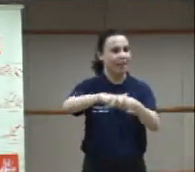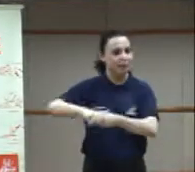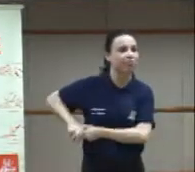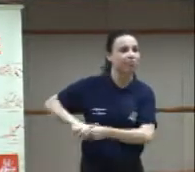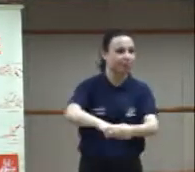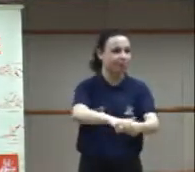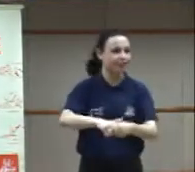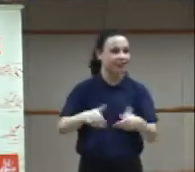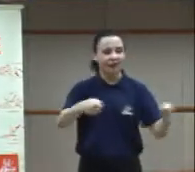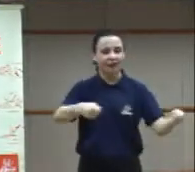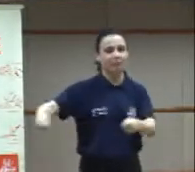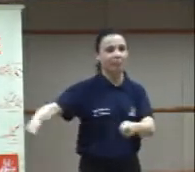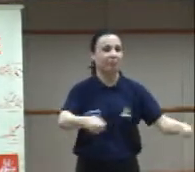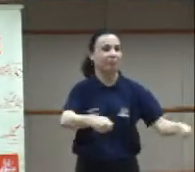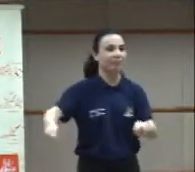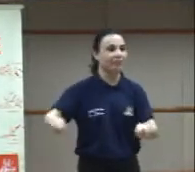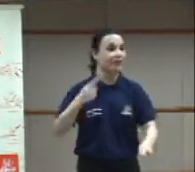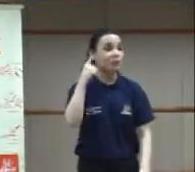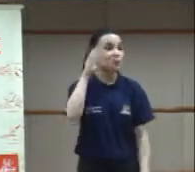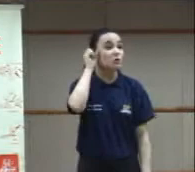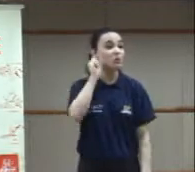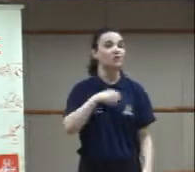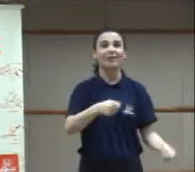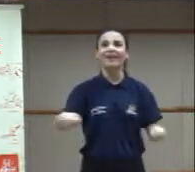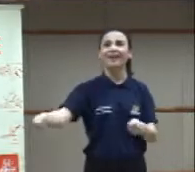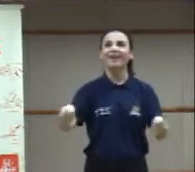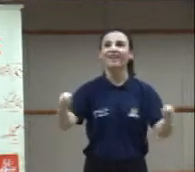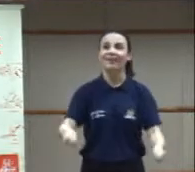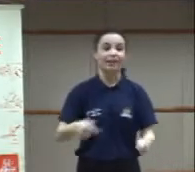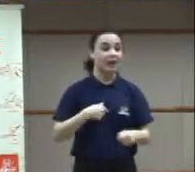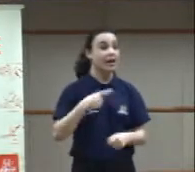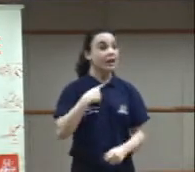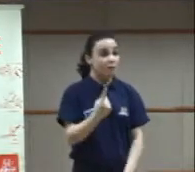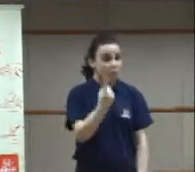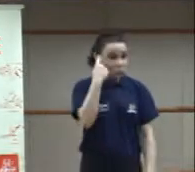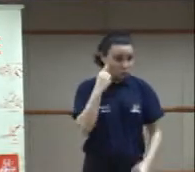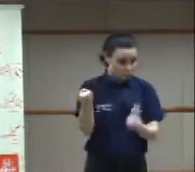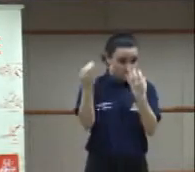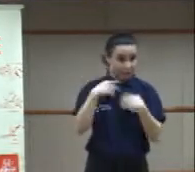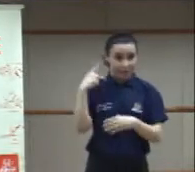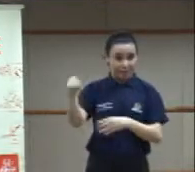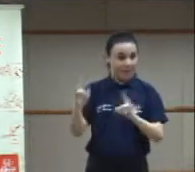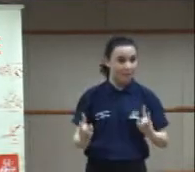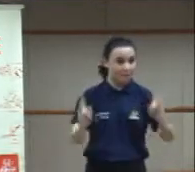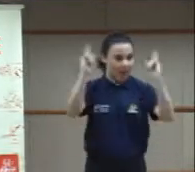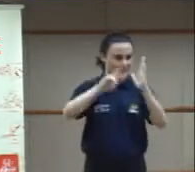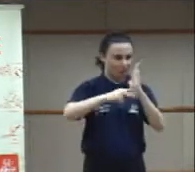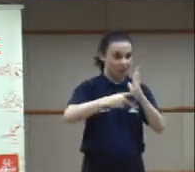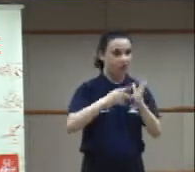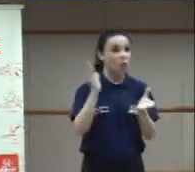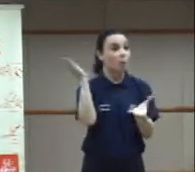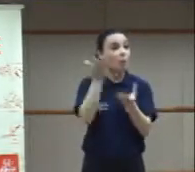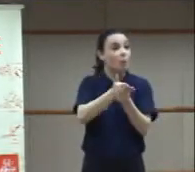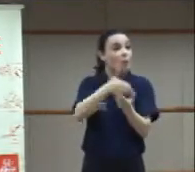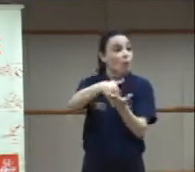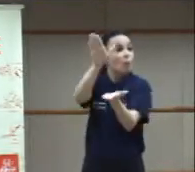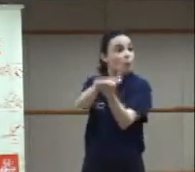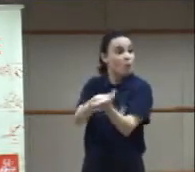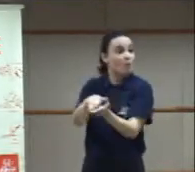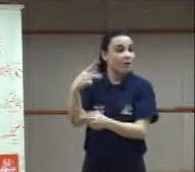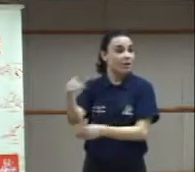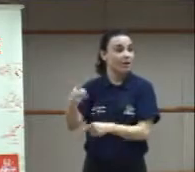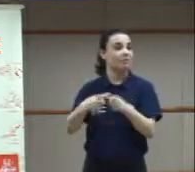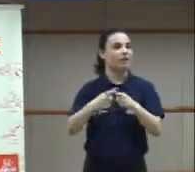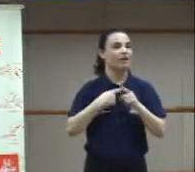de um surdo aluno nosso que foi multado no prédio porque ele fazia muito barulho. Então, a vizinha